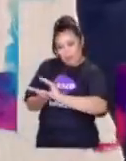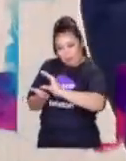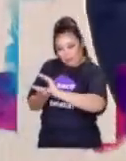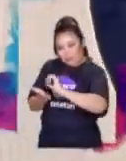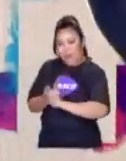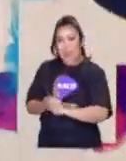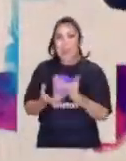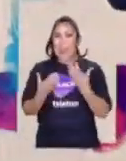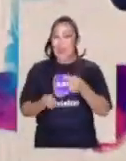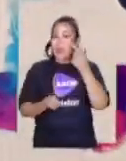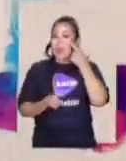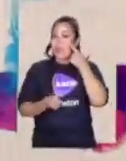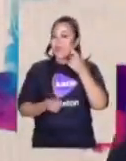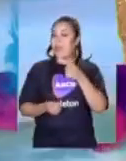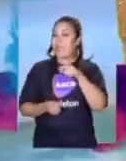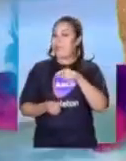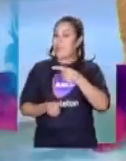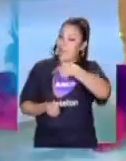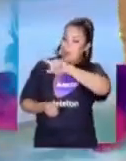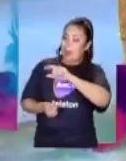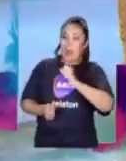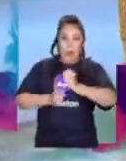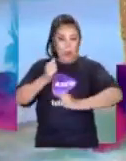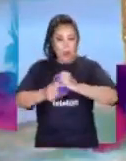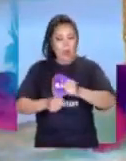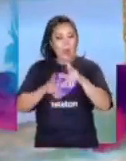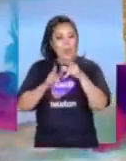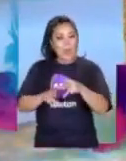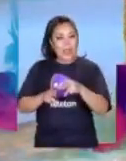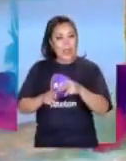eu quero ver você sair igual sai na maratona. Correndo. Voando. Voando. Voando.